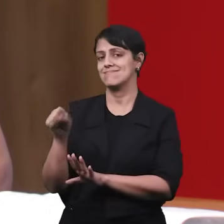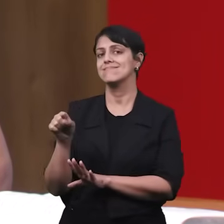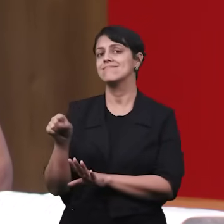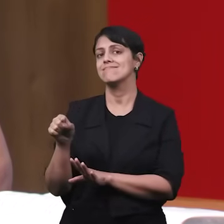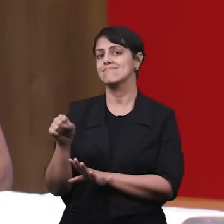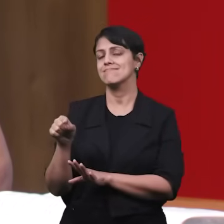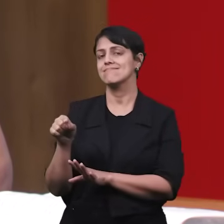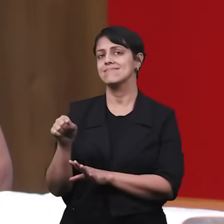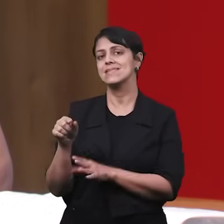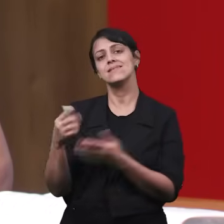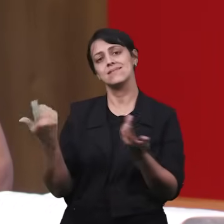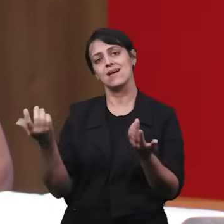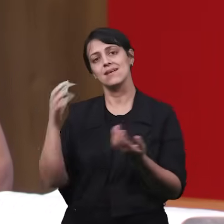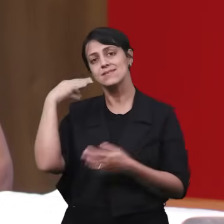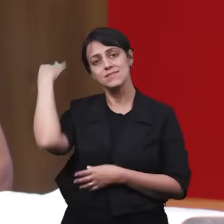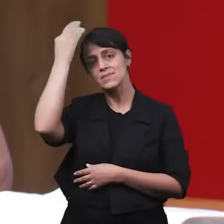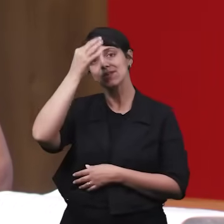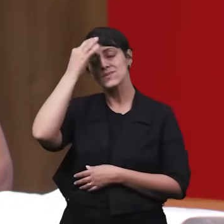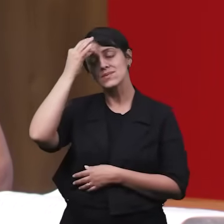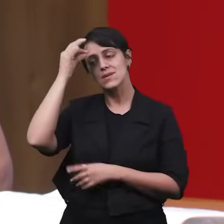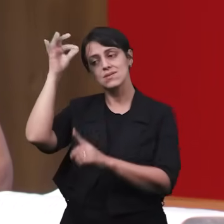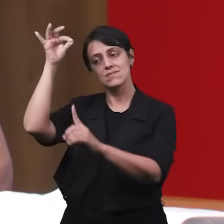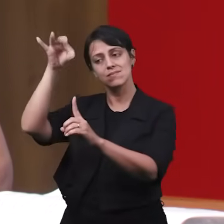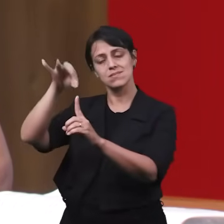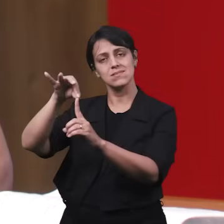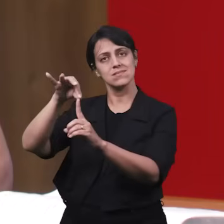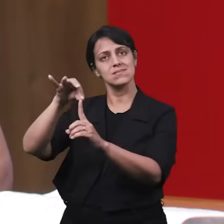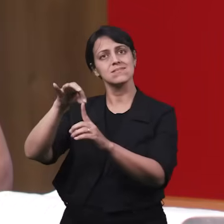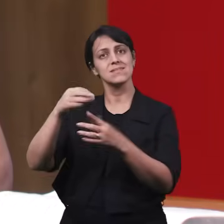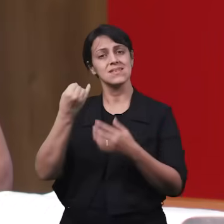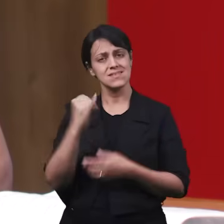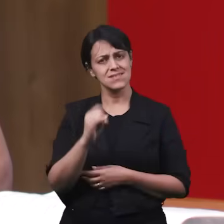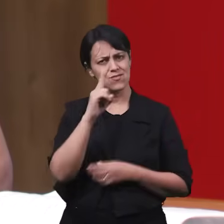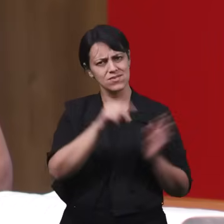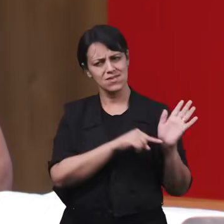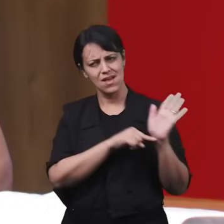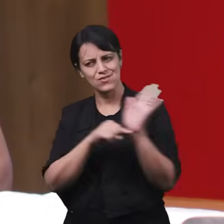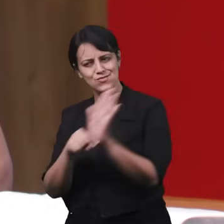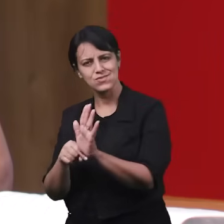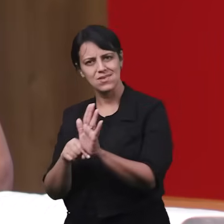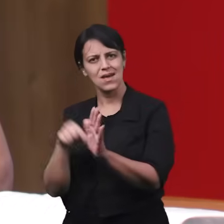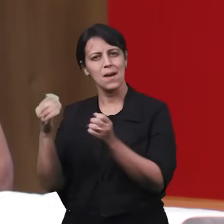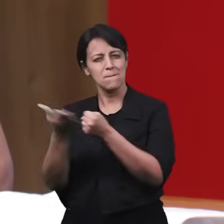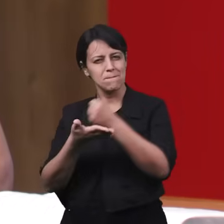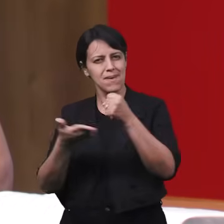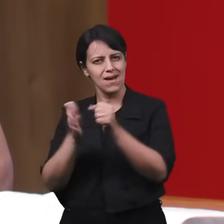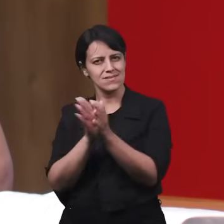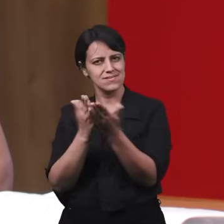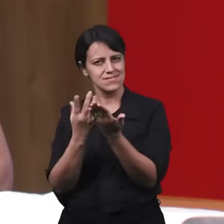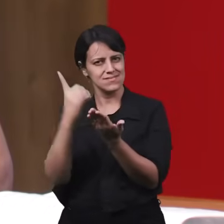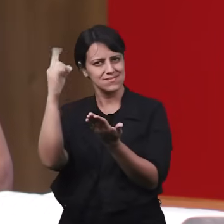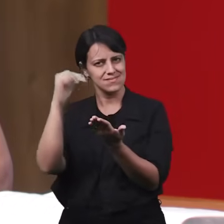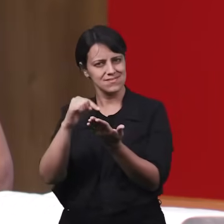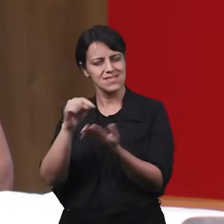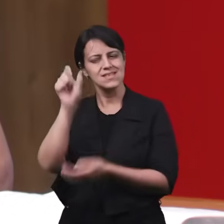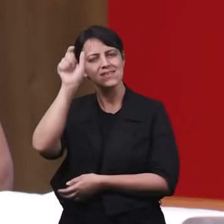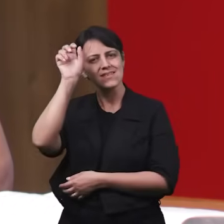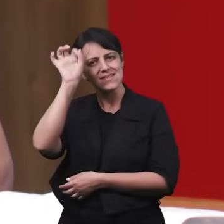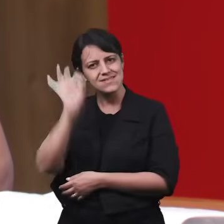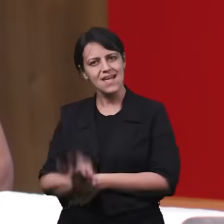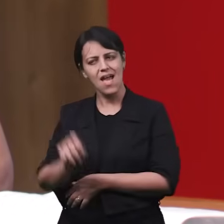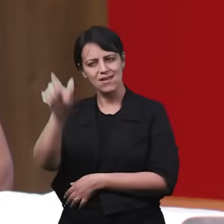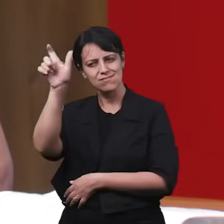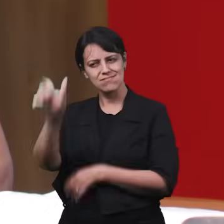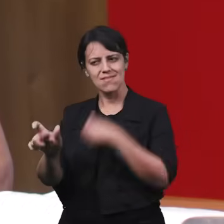Senhor, o Espírito Santo, conduziu. Então, se a assistência for realizada à luz da palavra, com certeza essa irmã que está